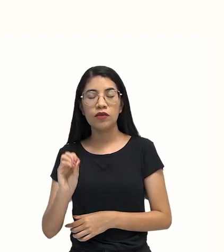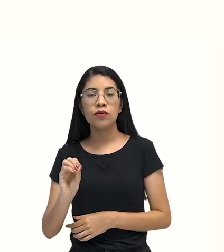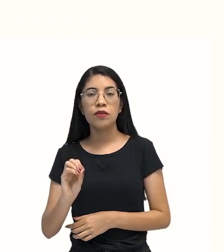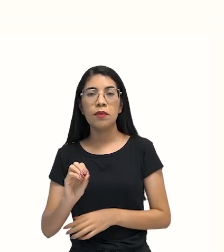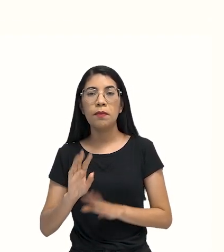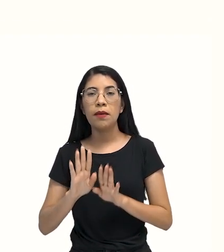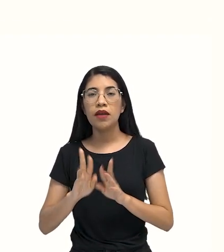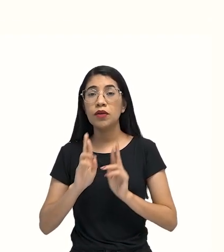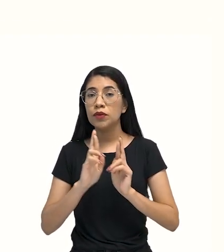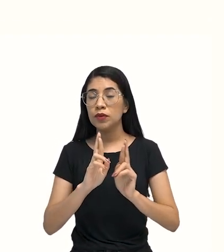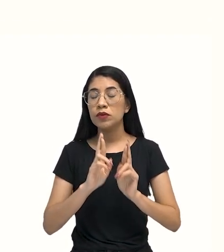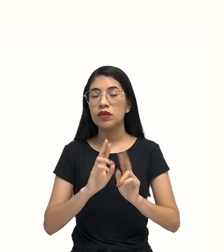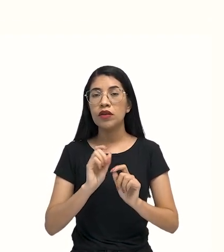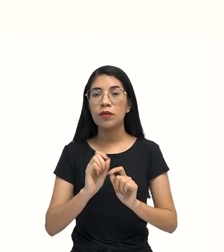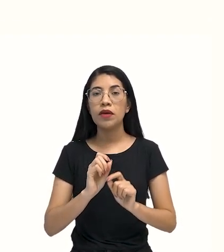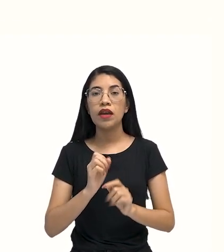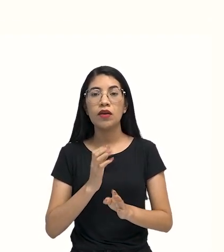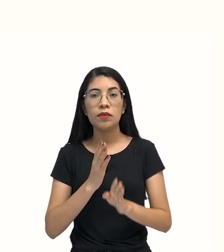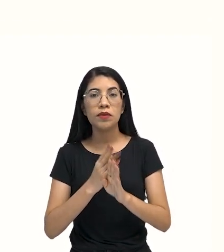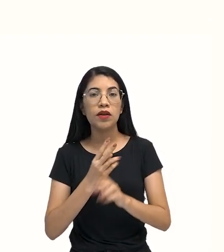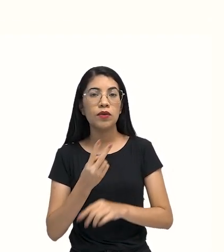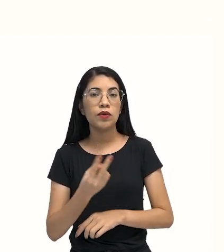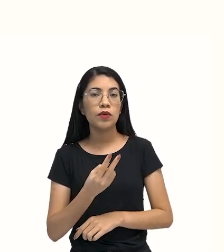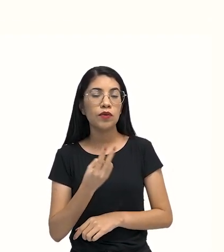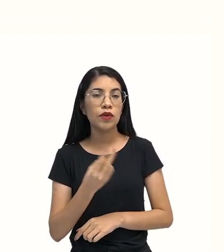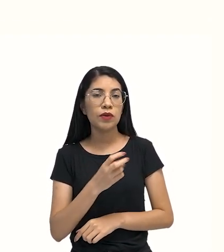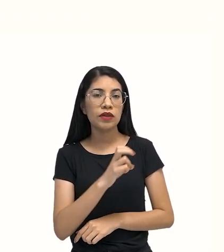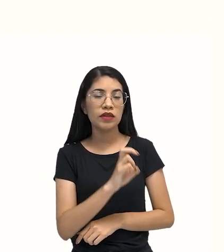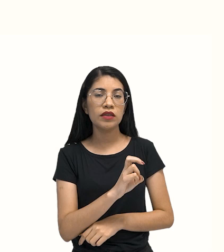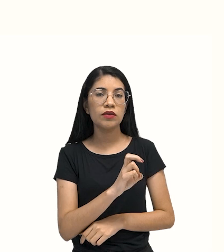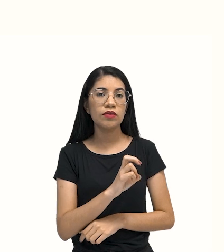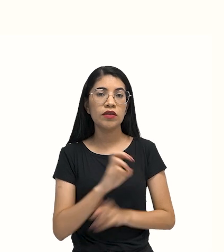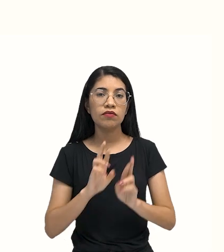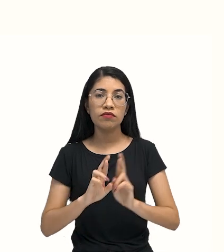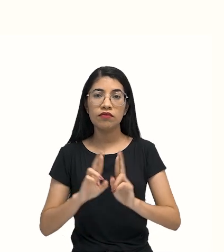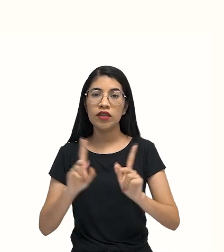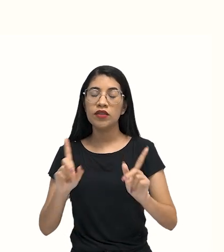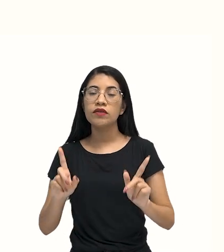para sair o número 5. É outro evento,